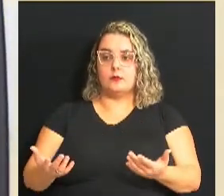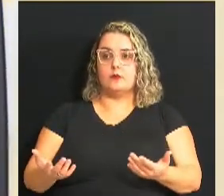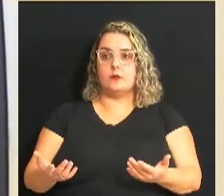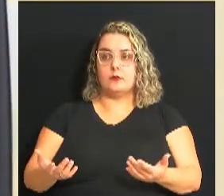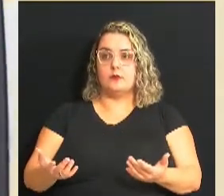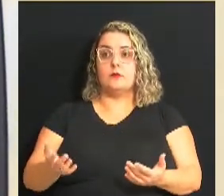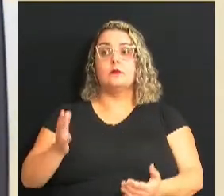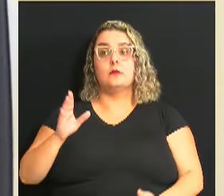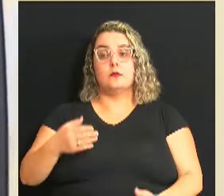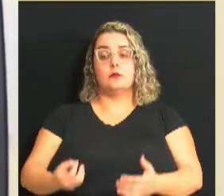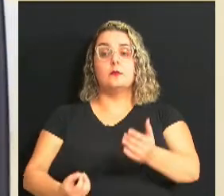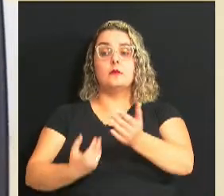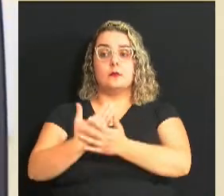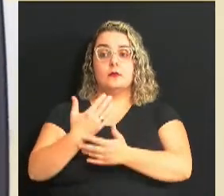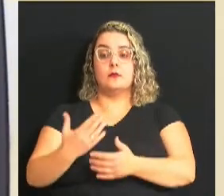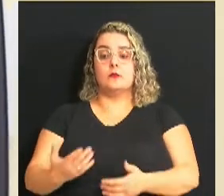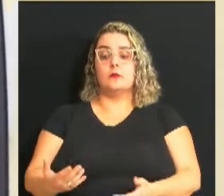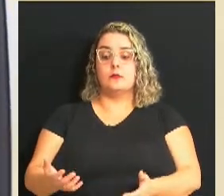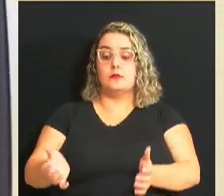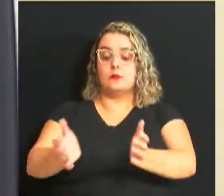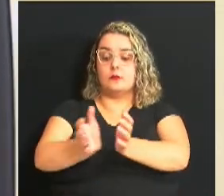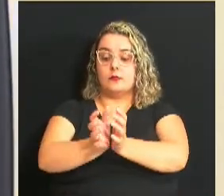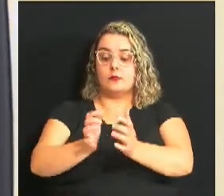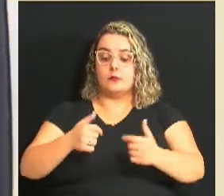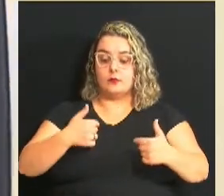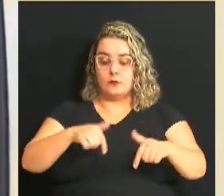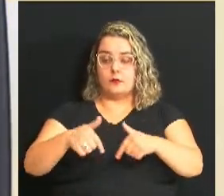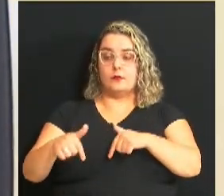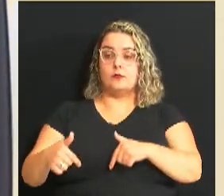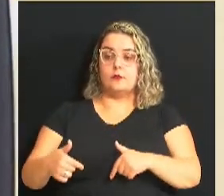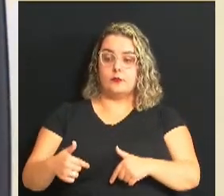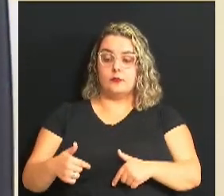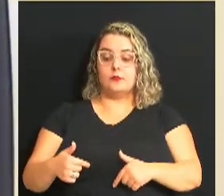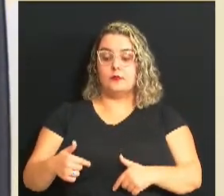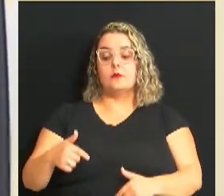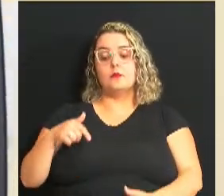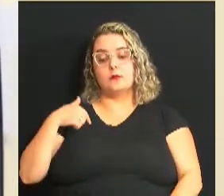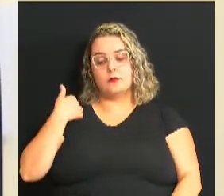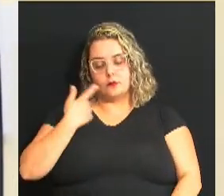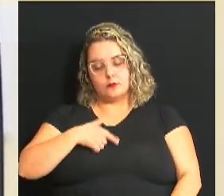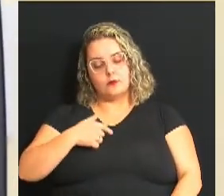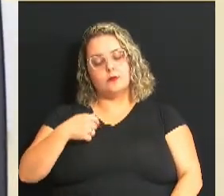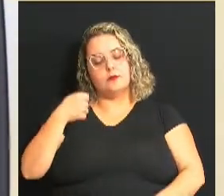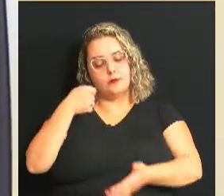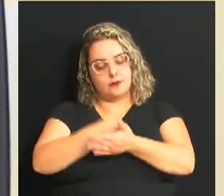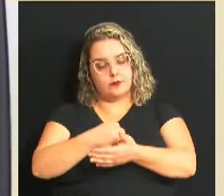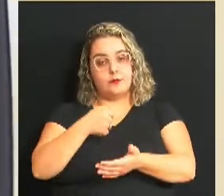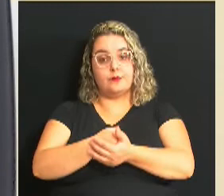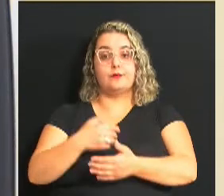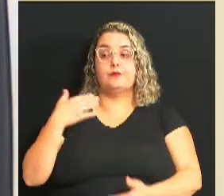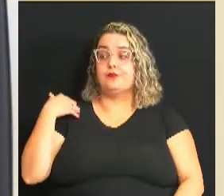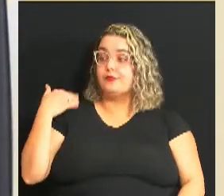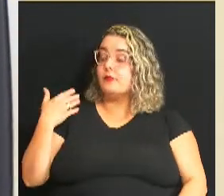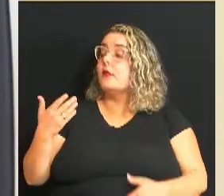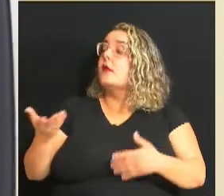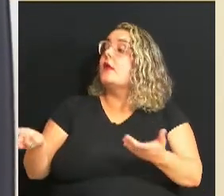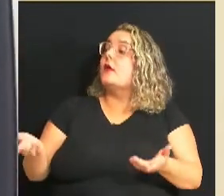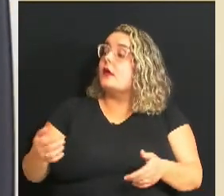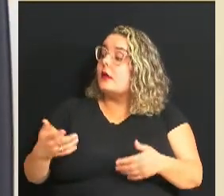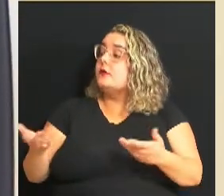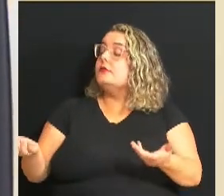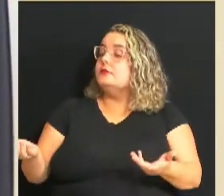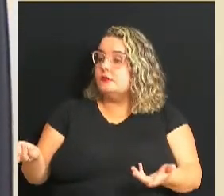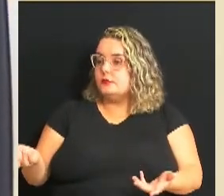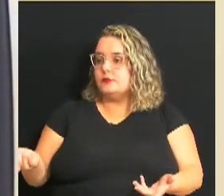formamos um grupo de trabalho dentro do Conselho Municipal que nos cobra corretamente para que a gente dê uma solução. No